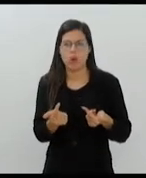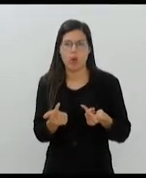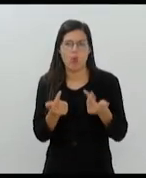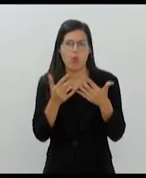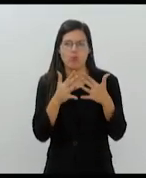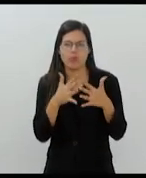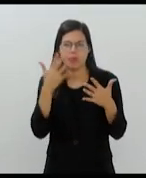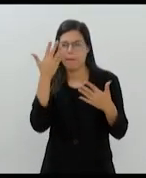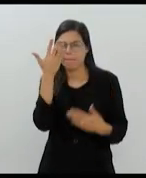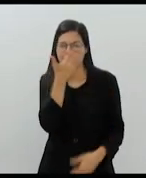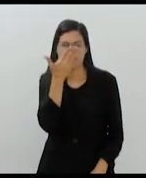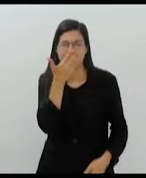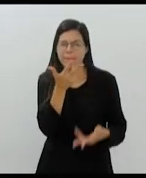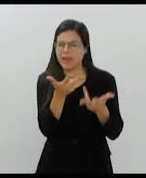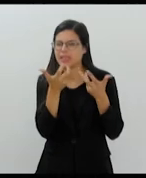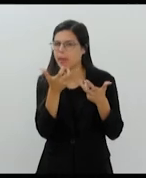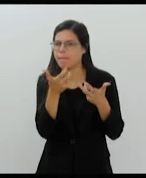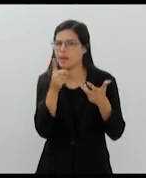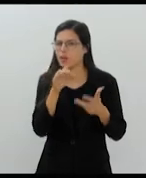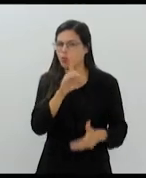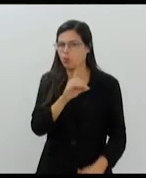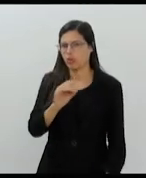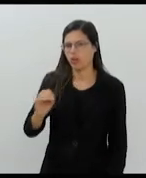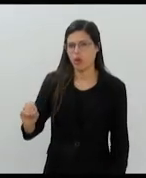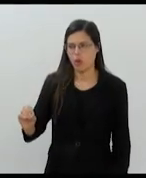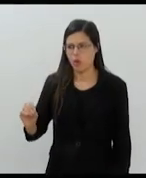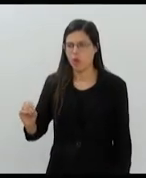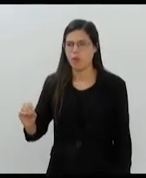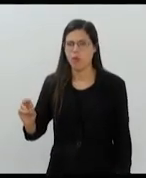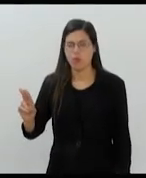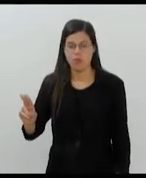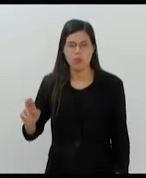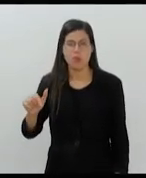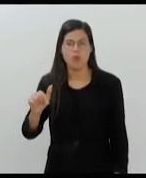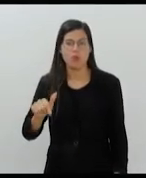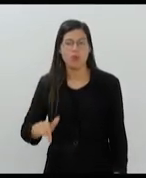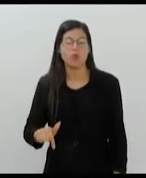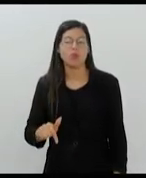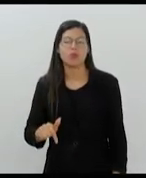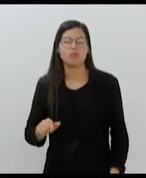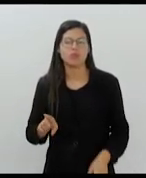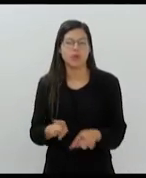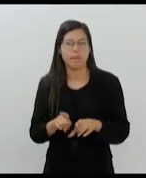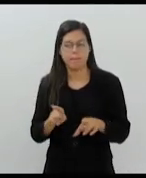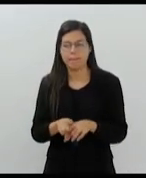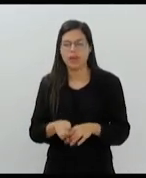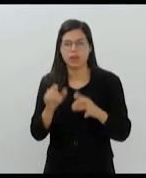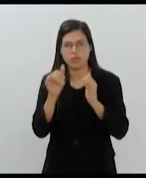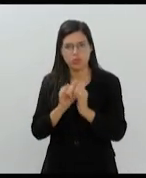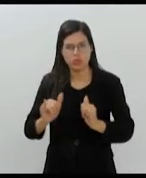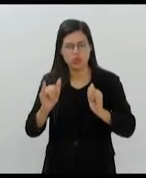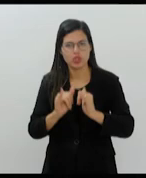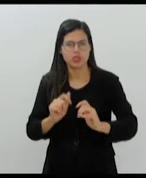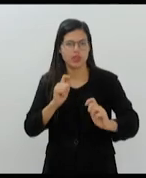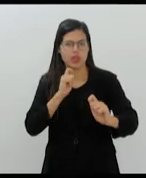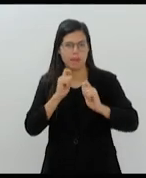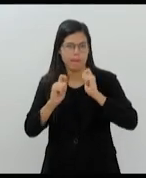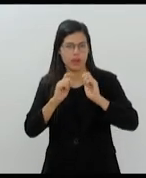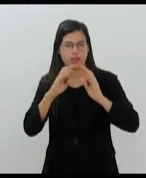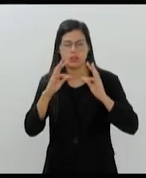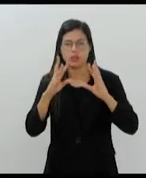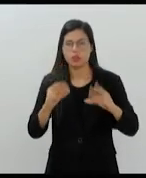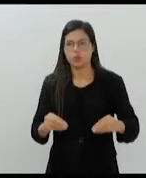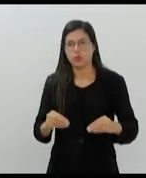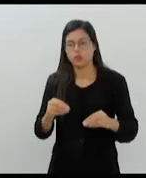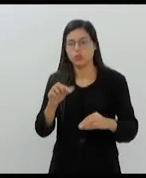atentos ao Diário Oficial, às notícias da imprensa e tudo que aquilo que acontece